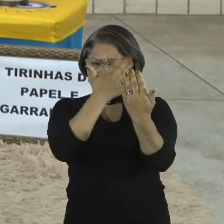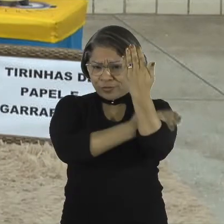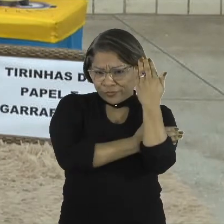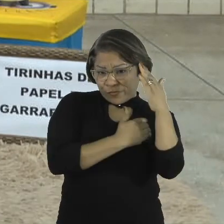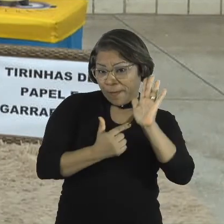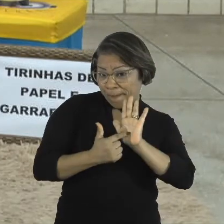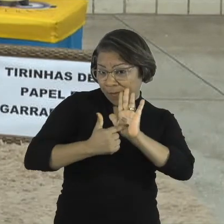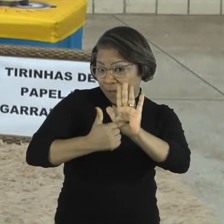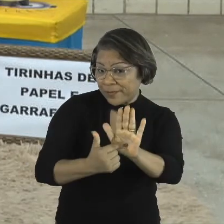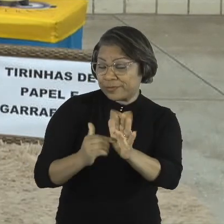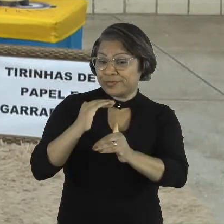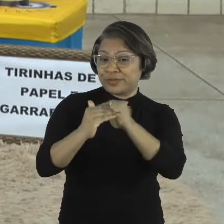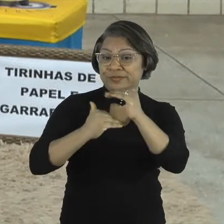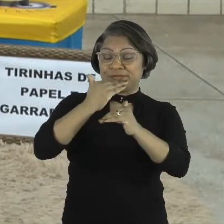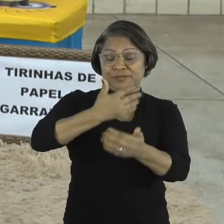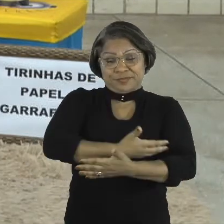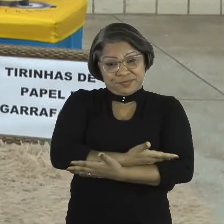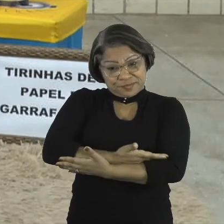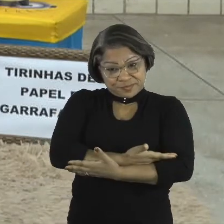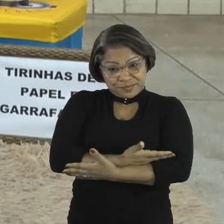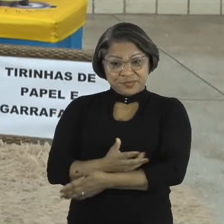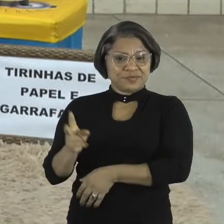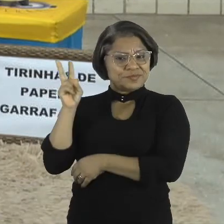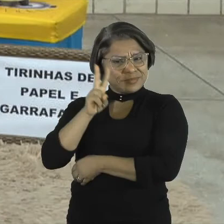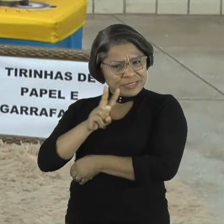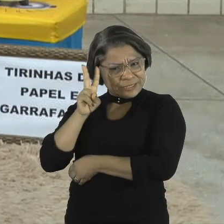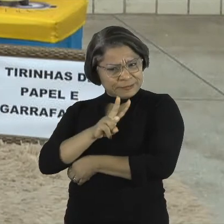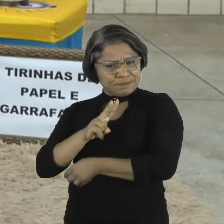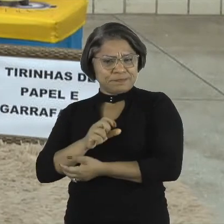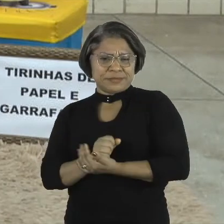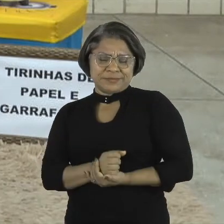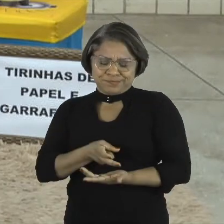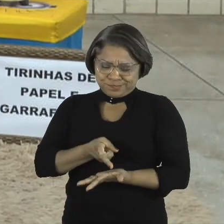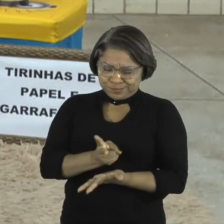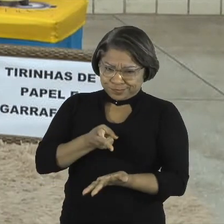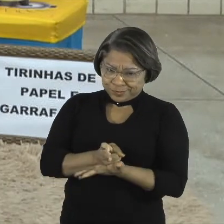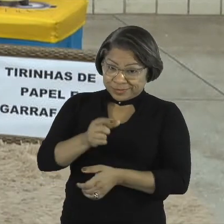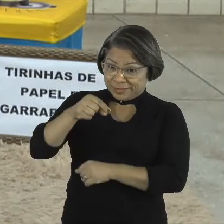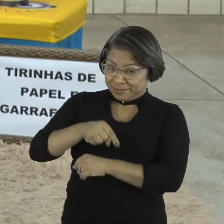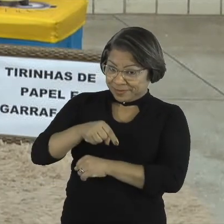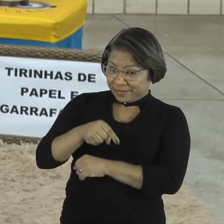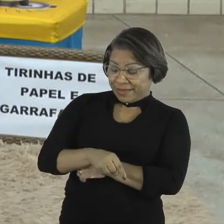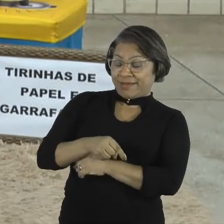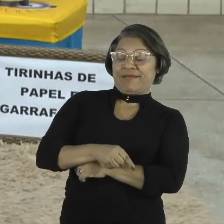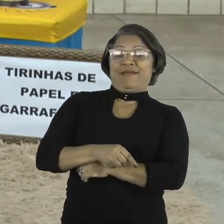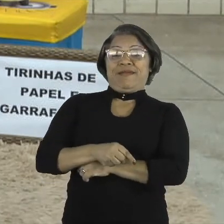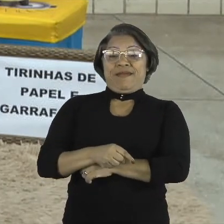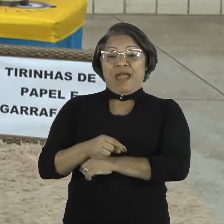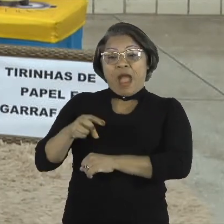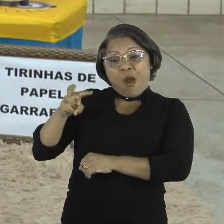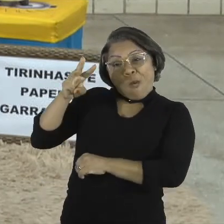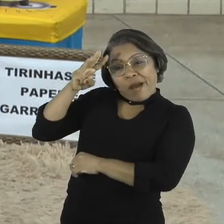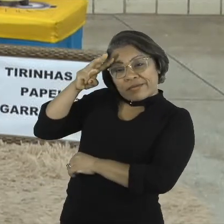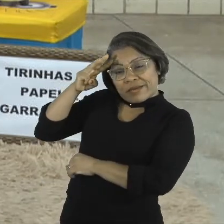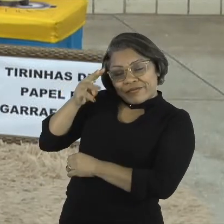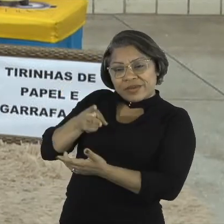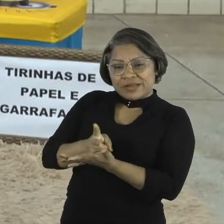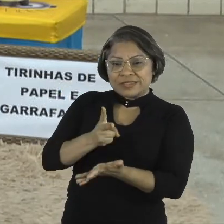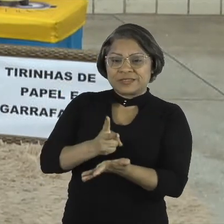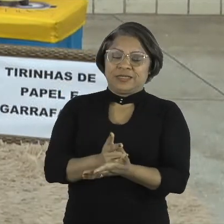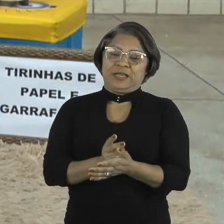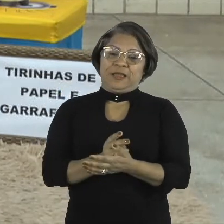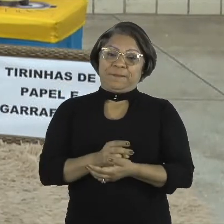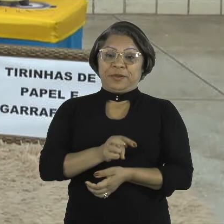seu bebê. E lembrando que estamos aqui todas as quarta-feiras aqui no canal 5.2 esperando